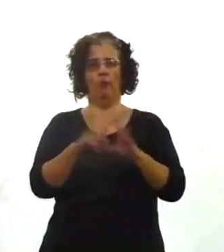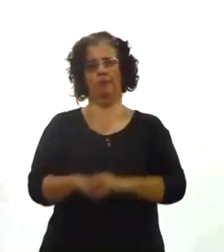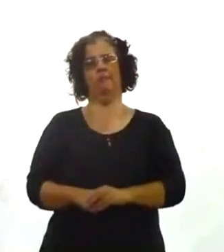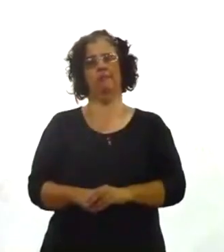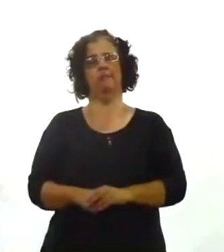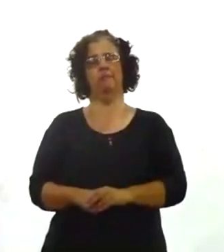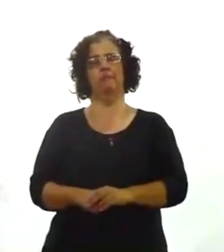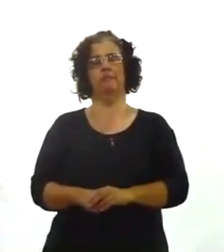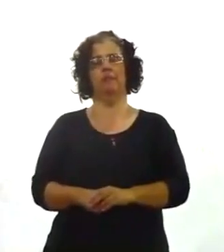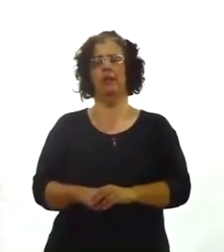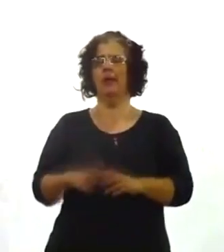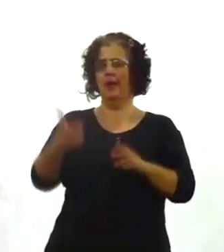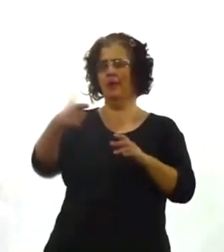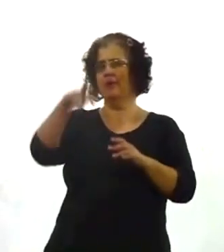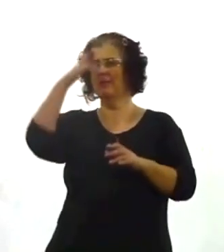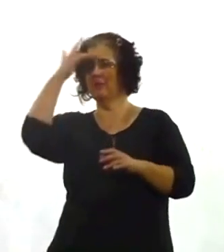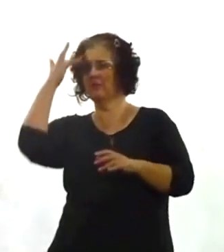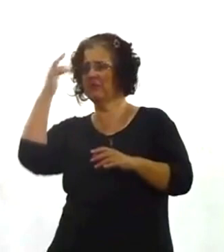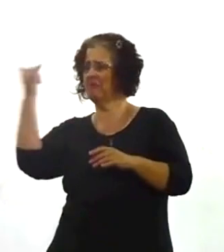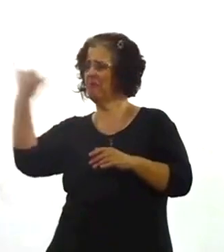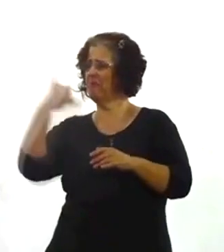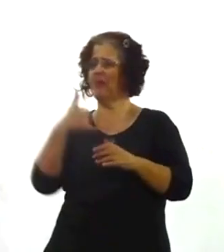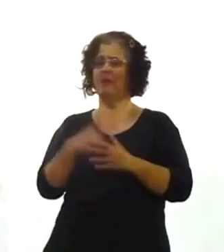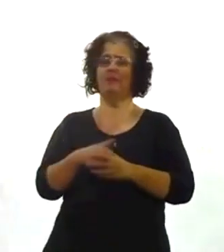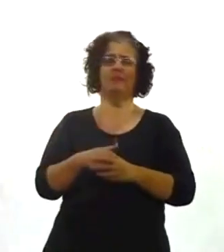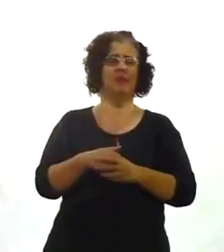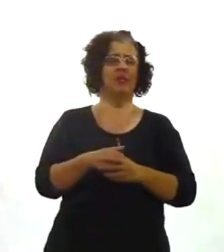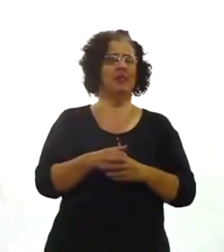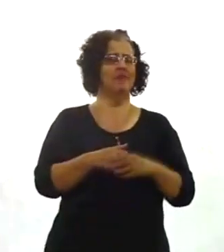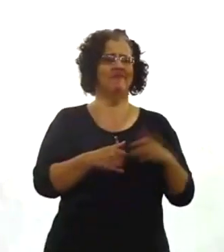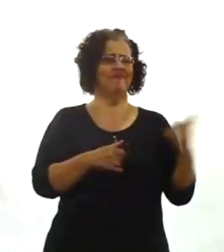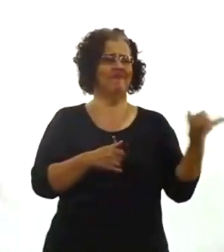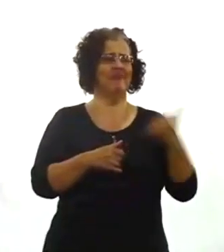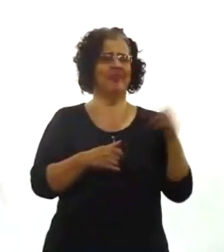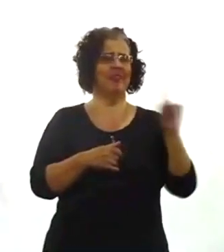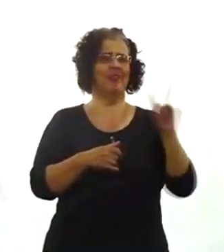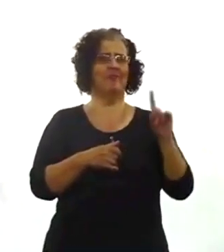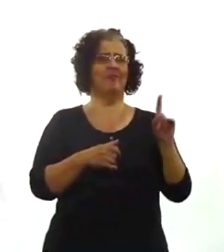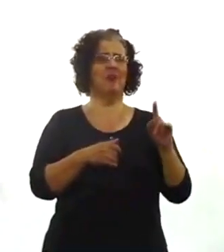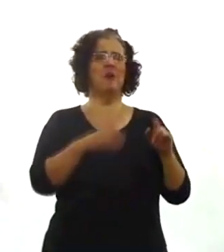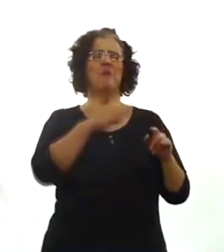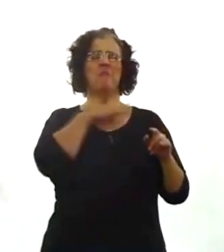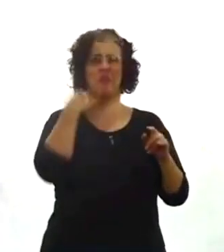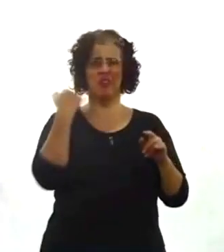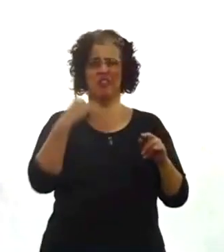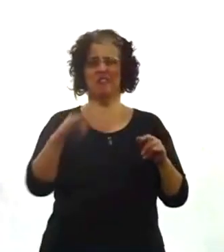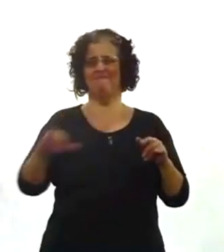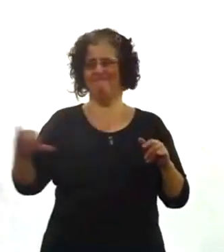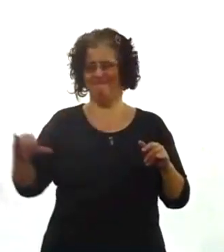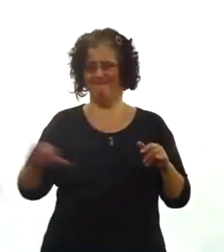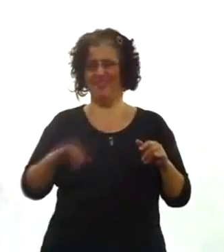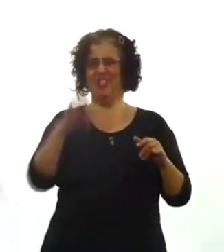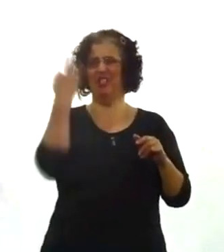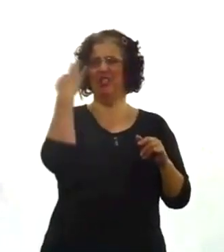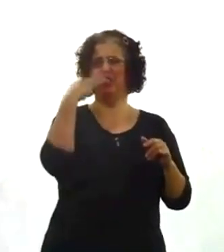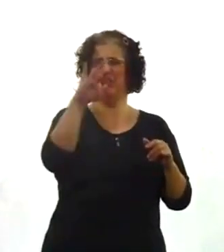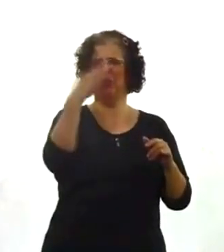Outros discordam dele e dizem que a morte é dor, é dor. E para